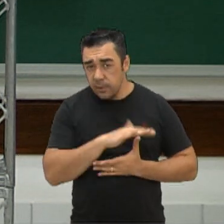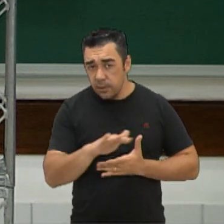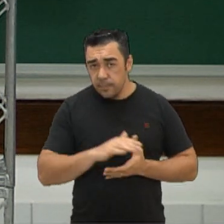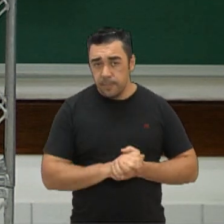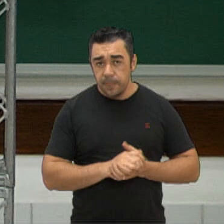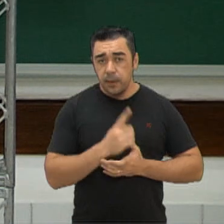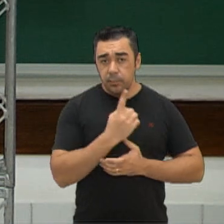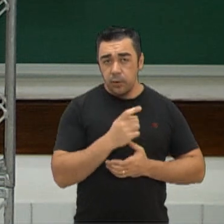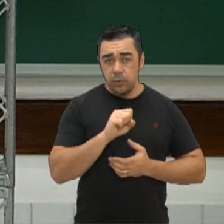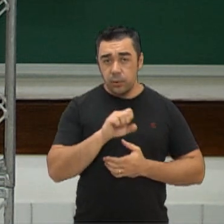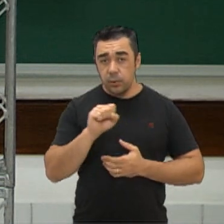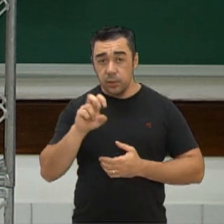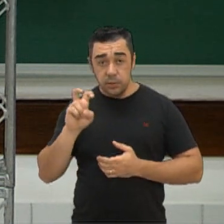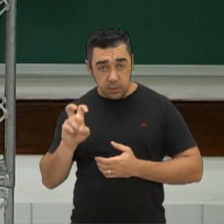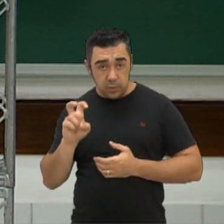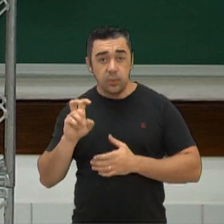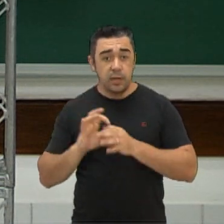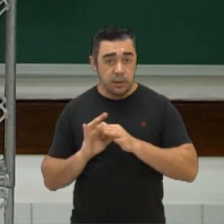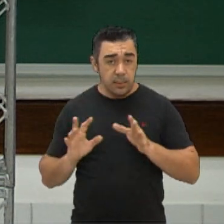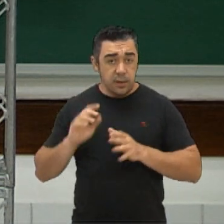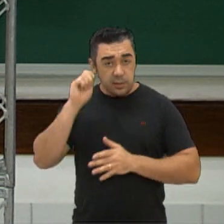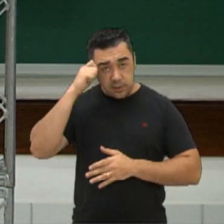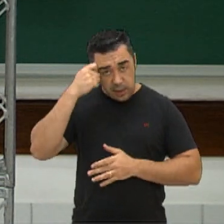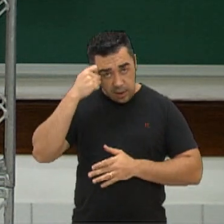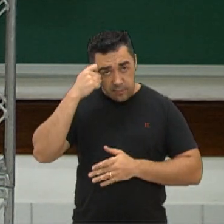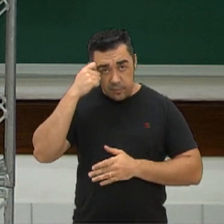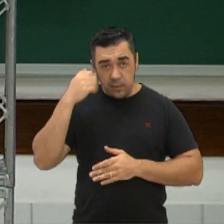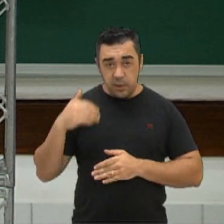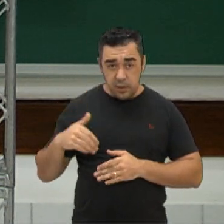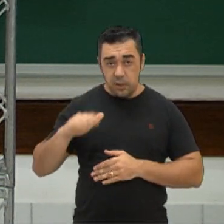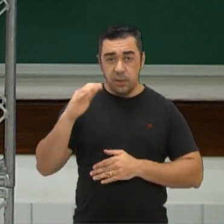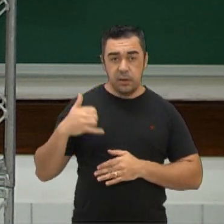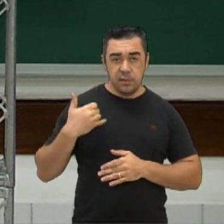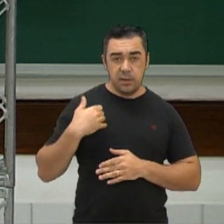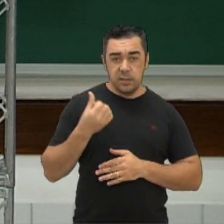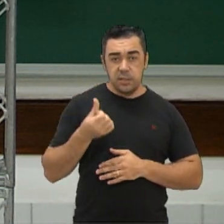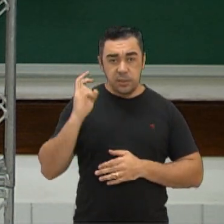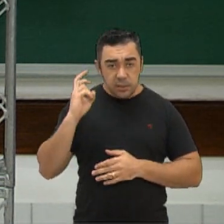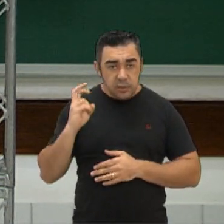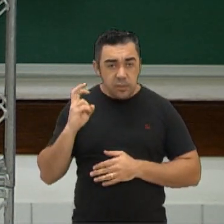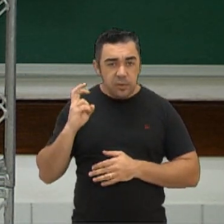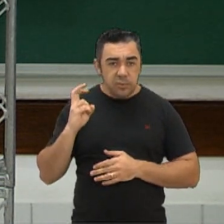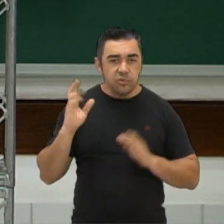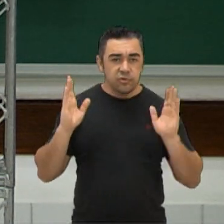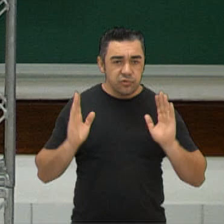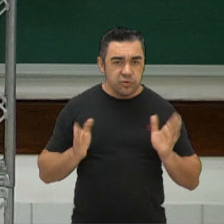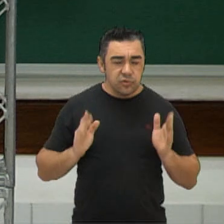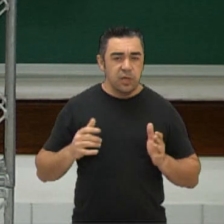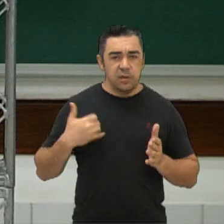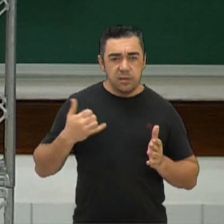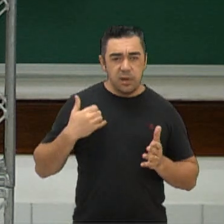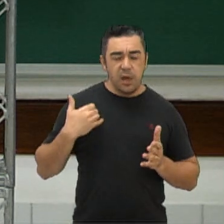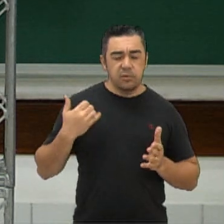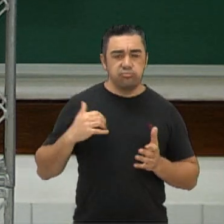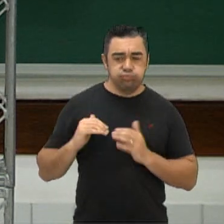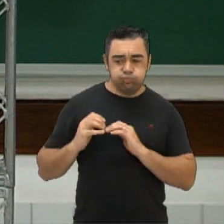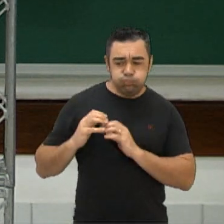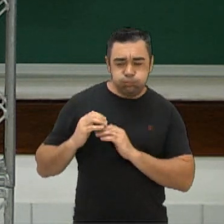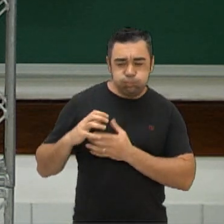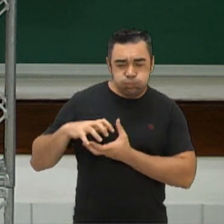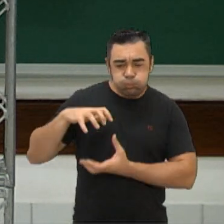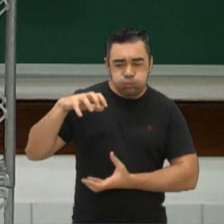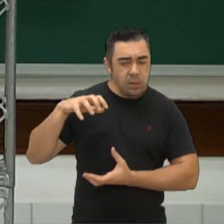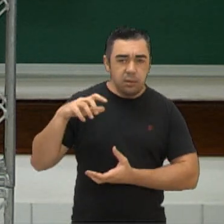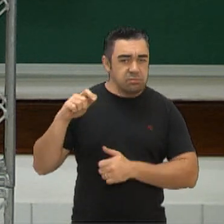em 1885, libertava os escravos com mais de 65 anos, que já estavam idosos, não produziam,